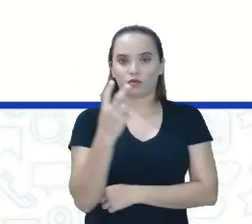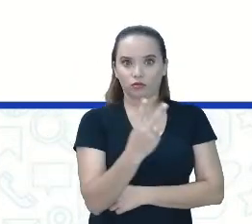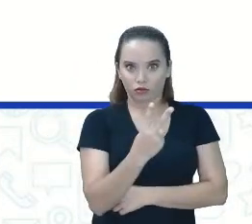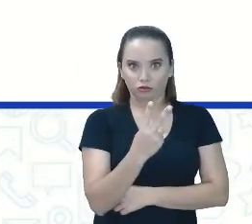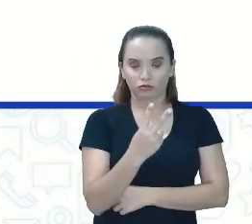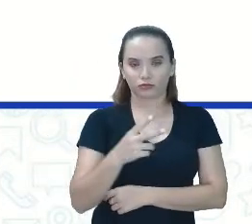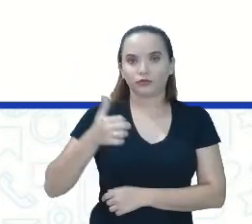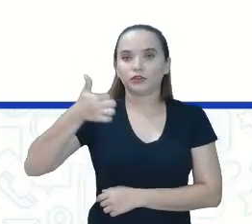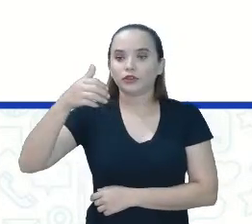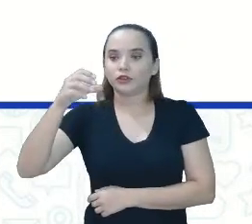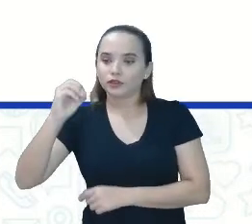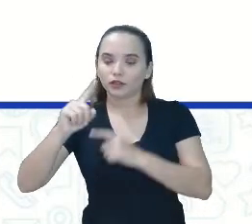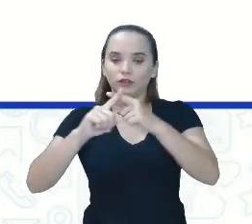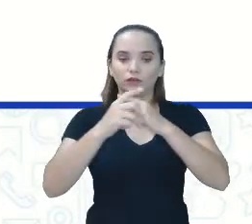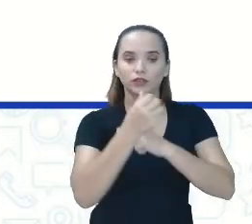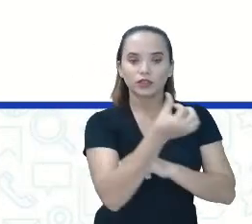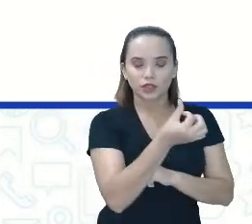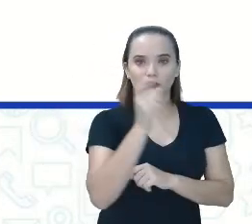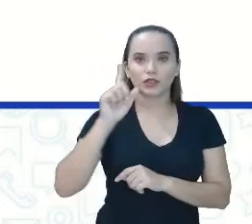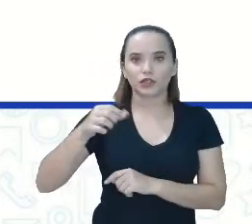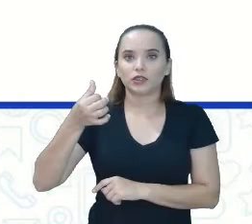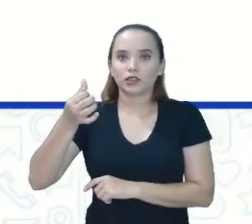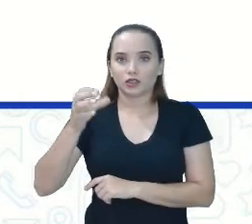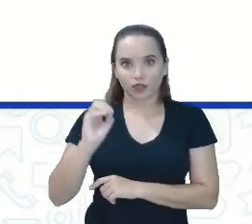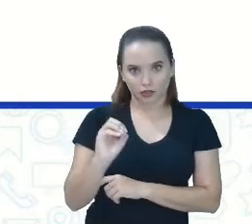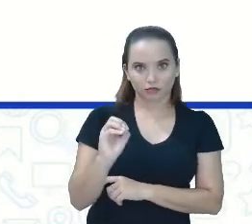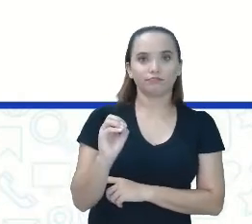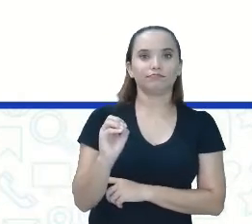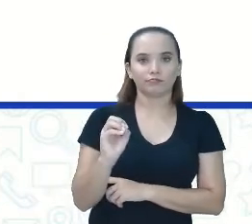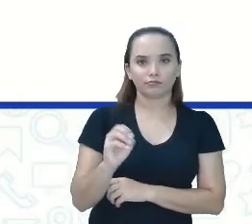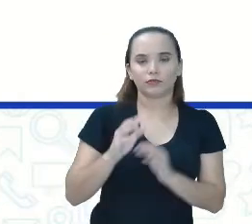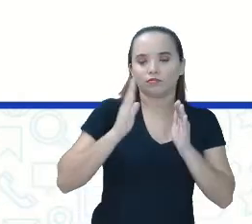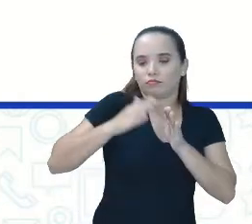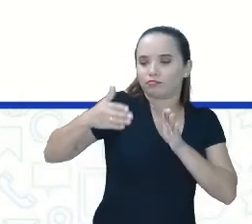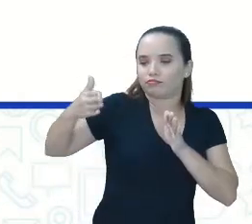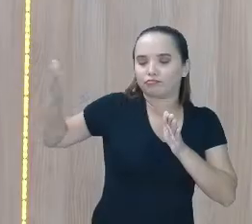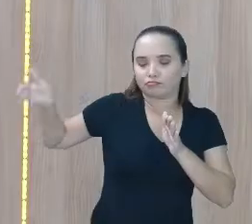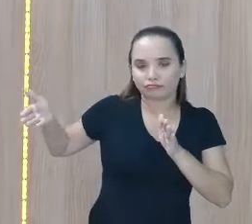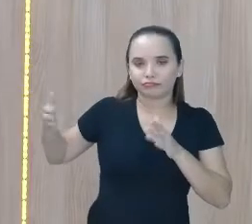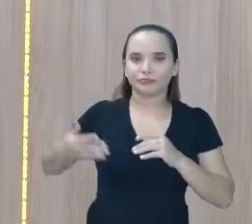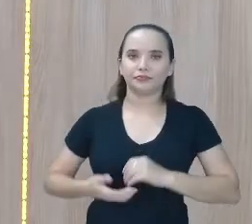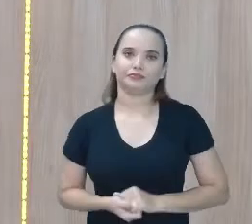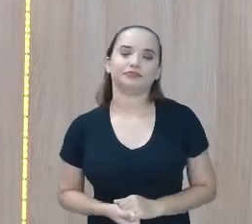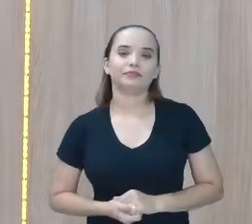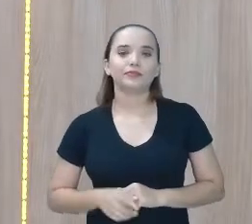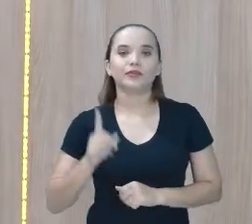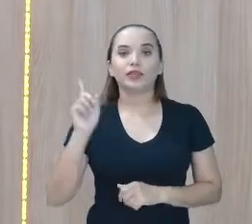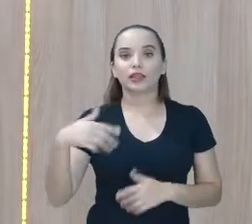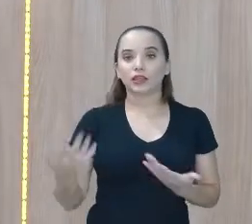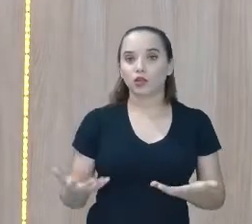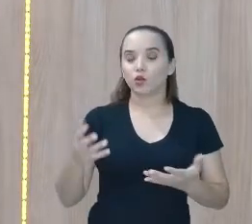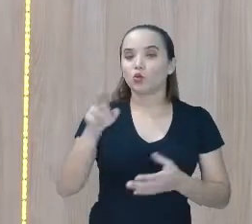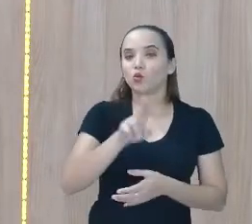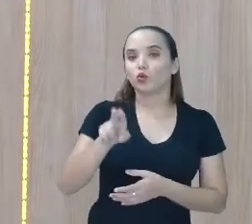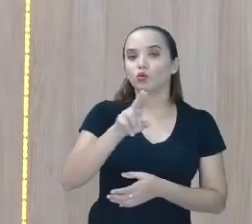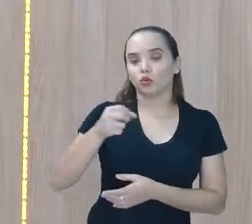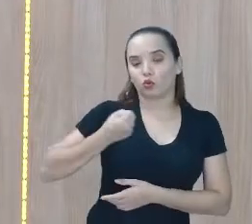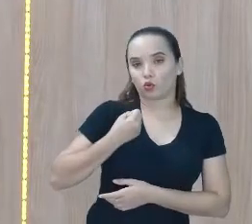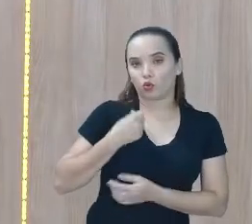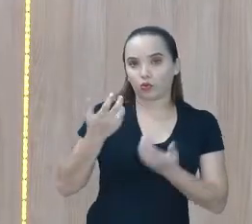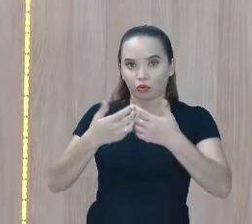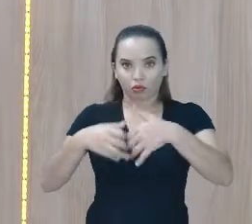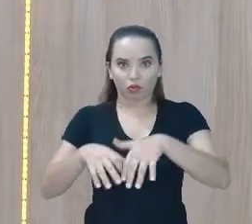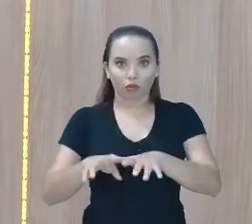42. 10 vezes 6 é igual a 60 e assim por diante. Então, eu estou pegando aí os números naturais, tá?